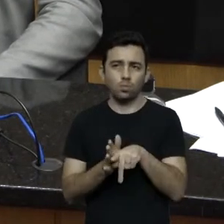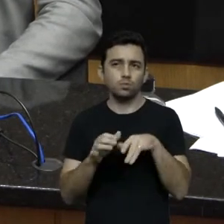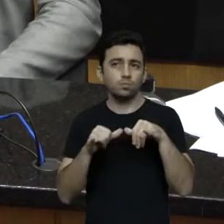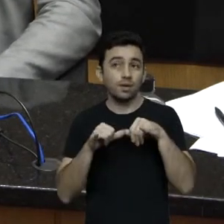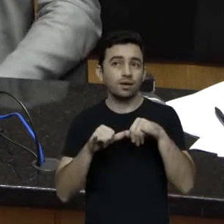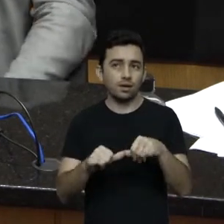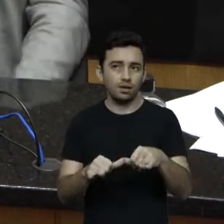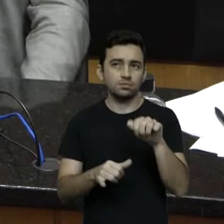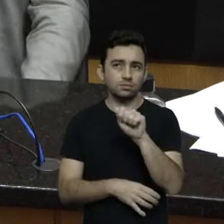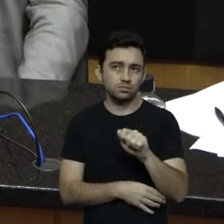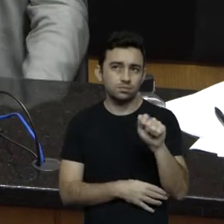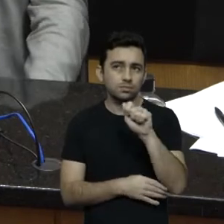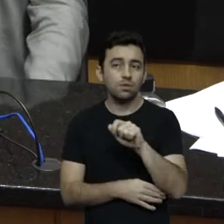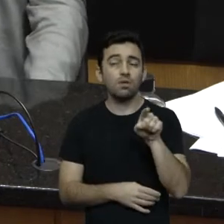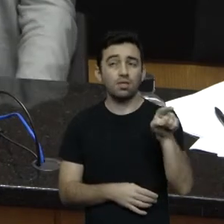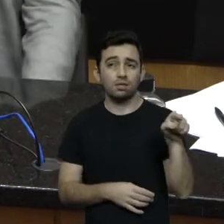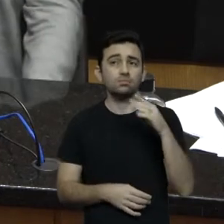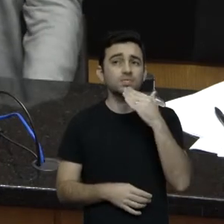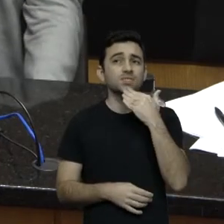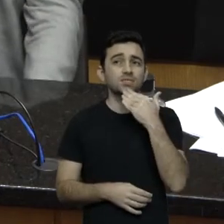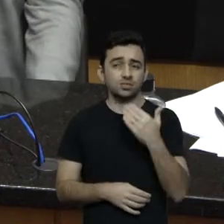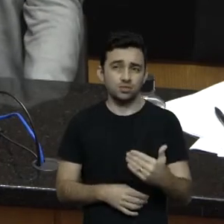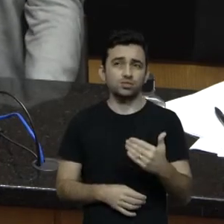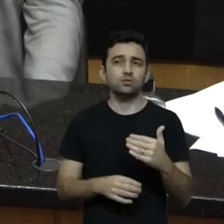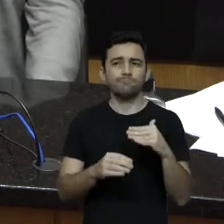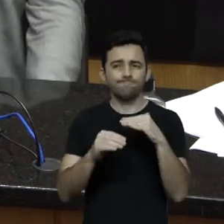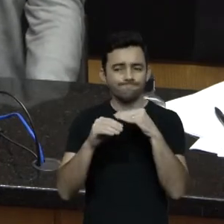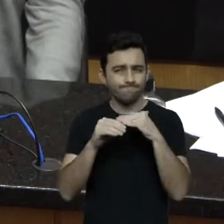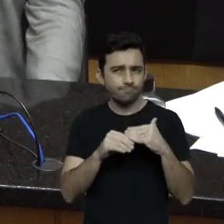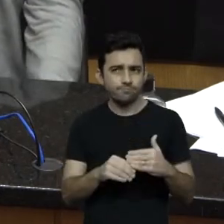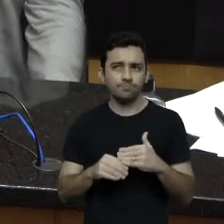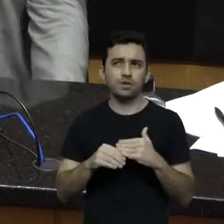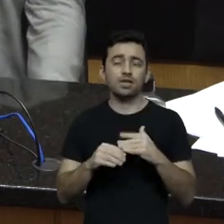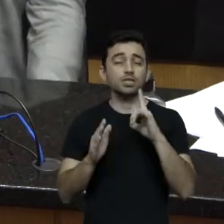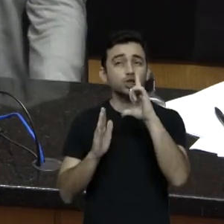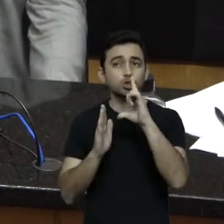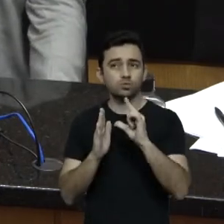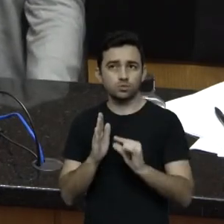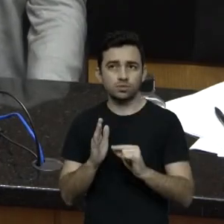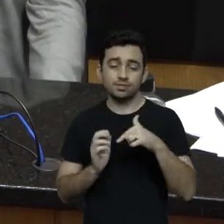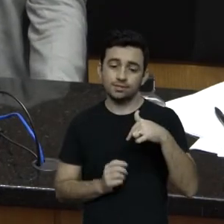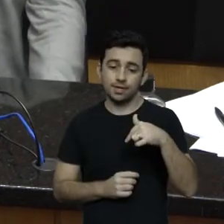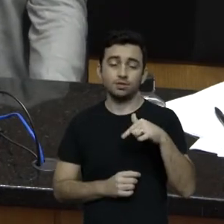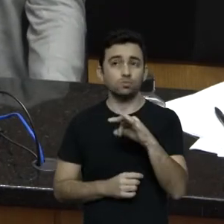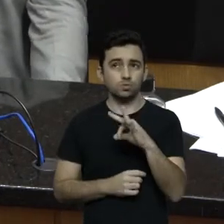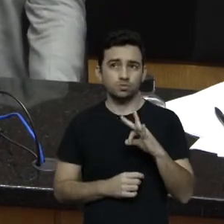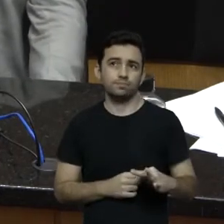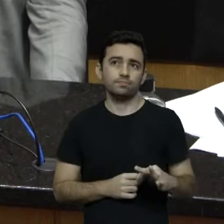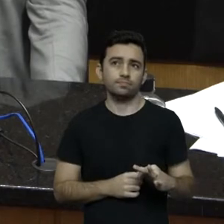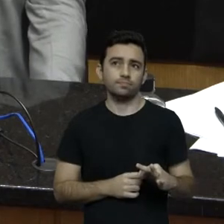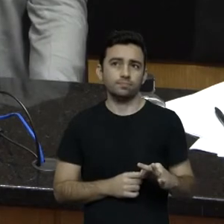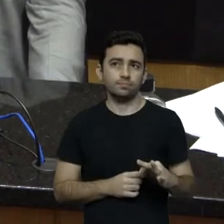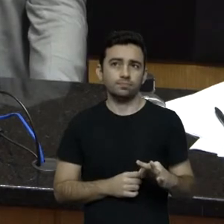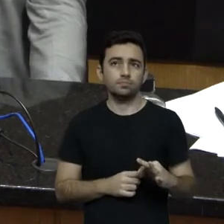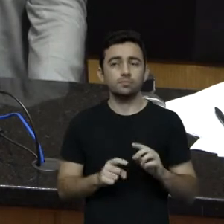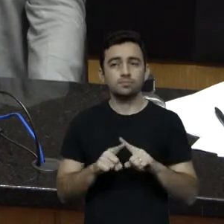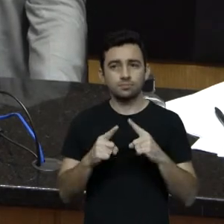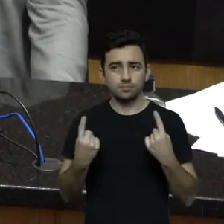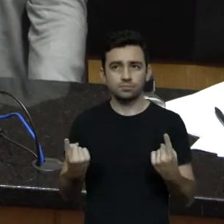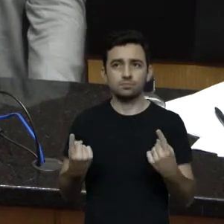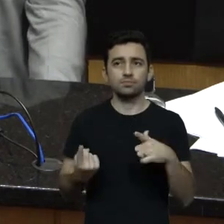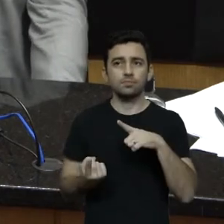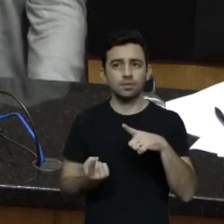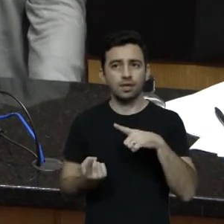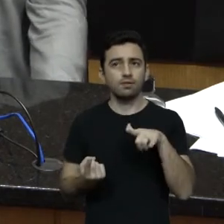eles pediram para que estão alinhados com esse projeto de reduzir para sete porcento Então temos ainda um